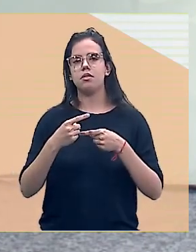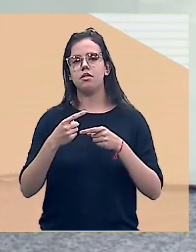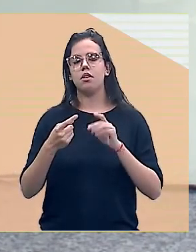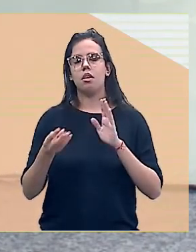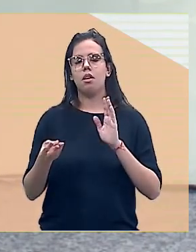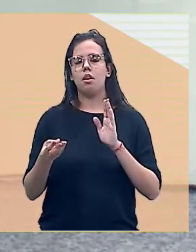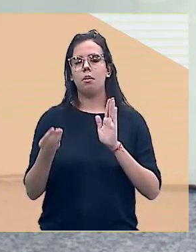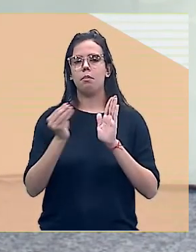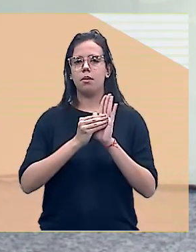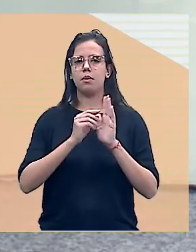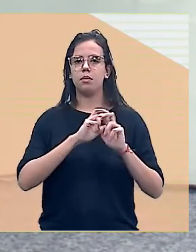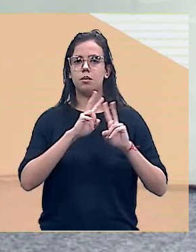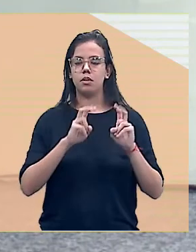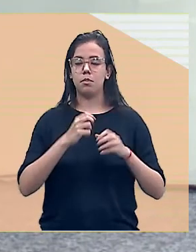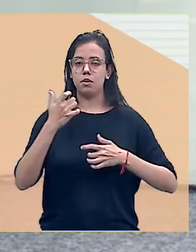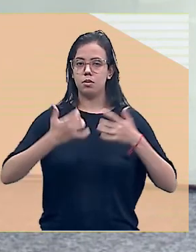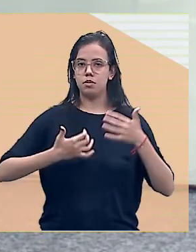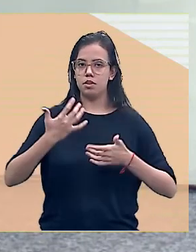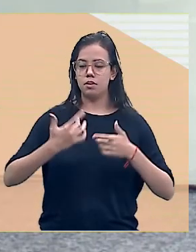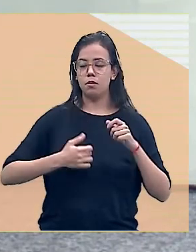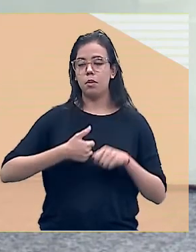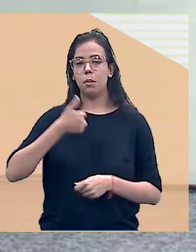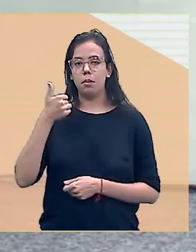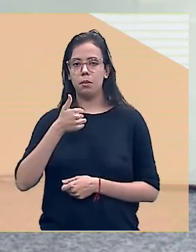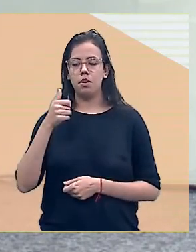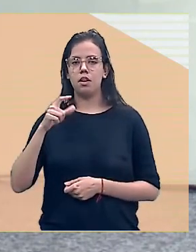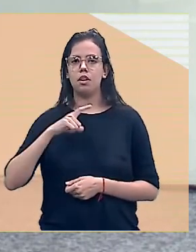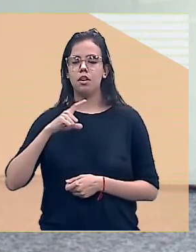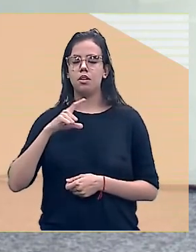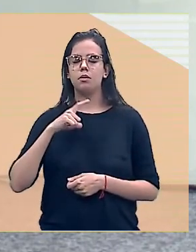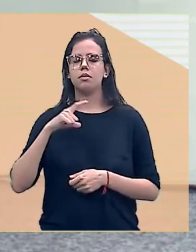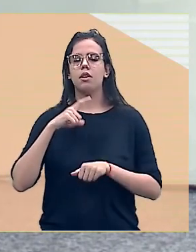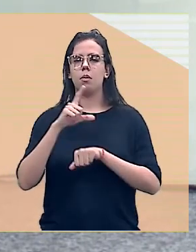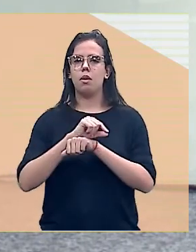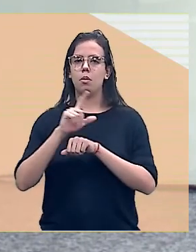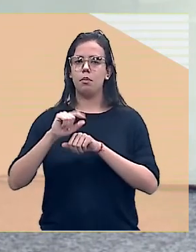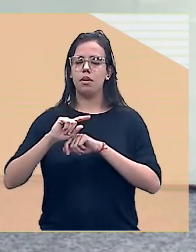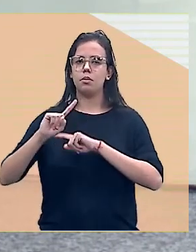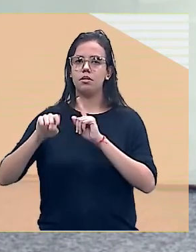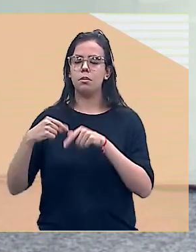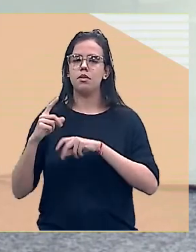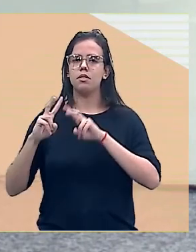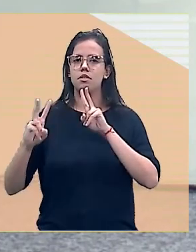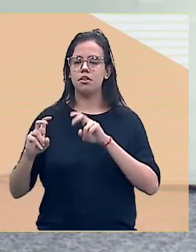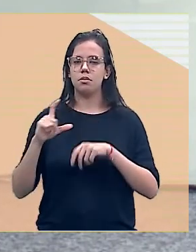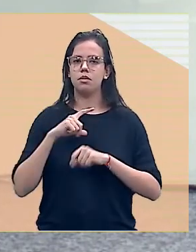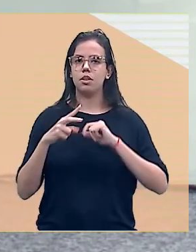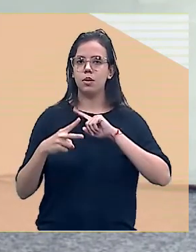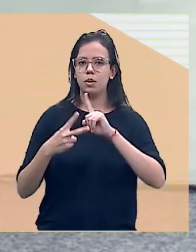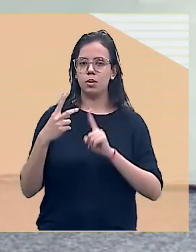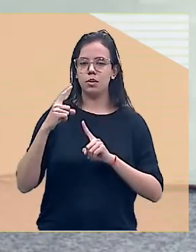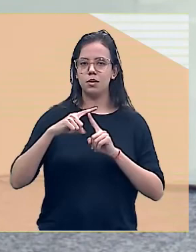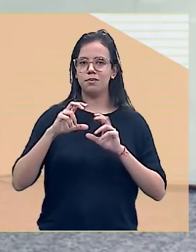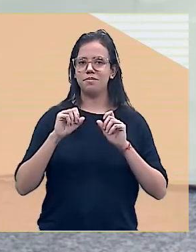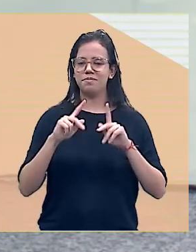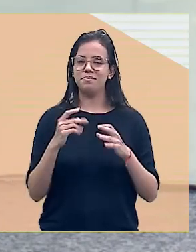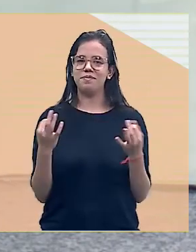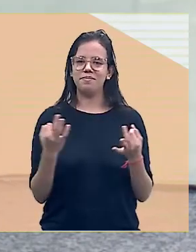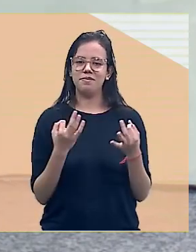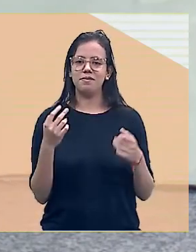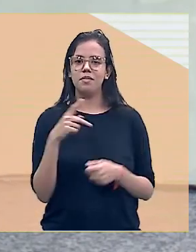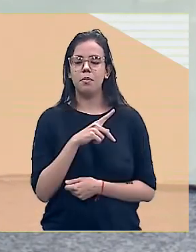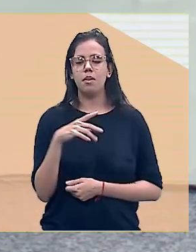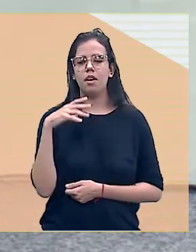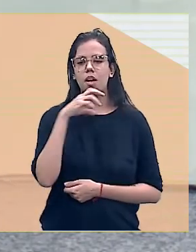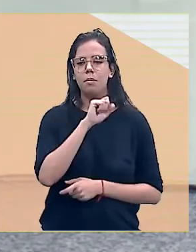vem primeiro a cabeça do argumento que é o tópico frasal e depois o repertório somente essas duas maneiras feito